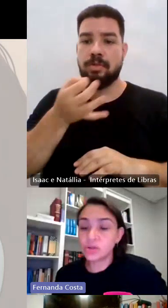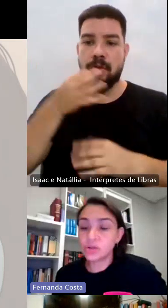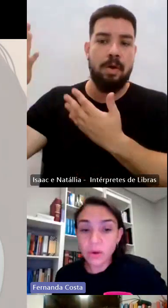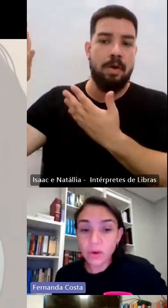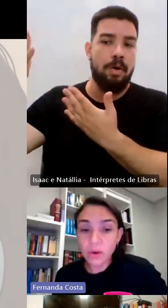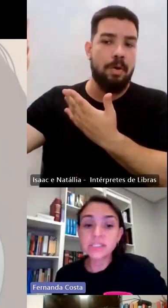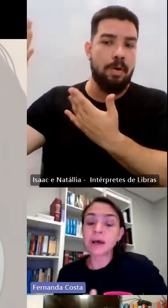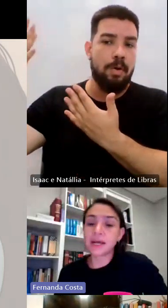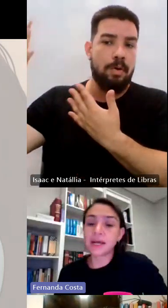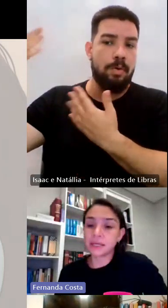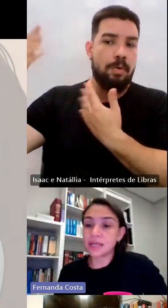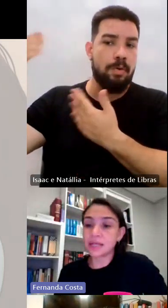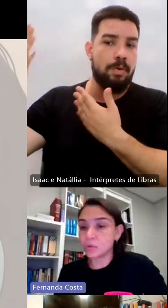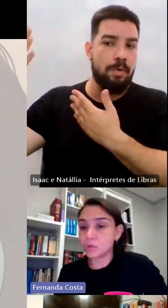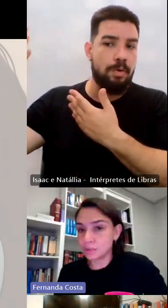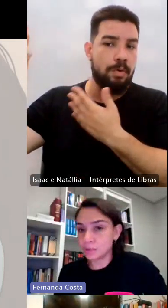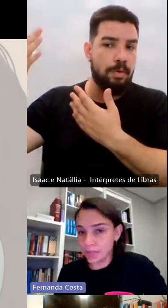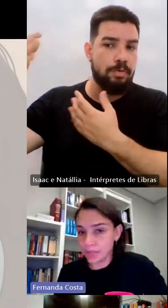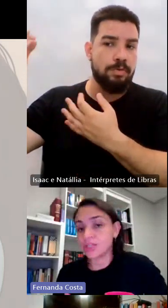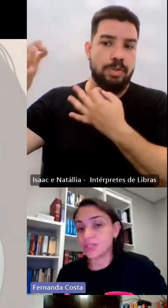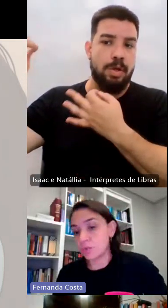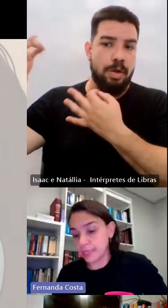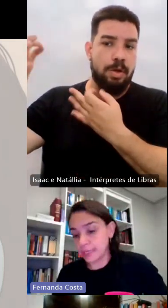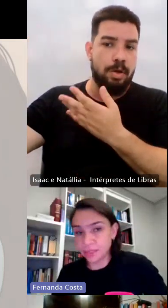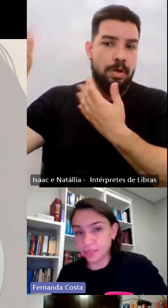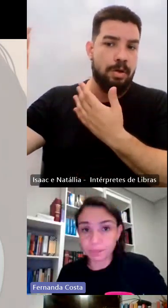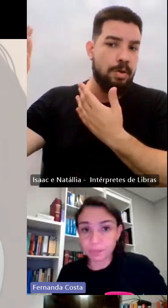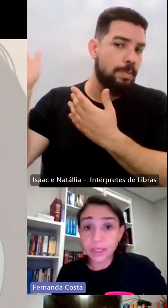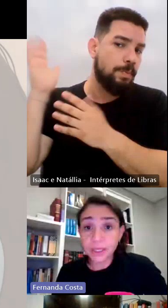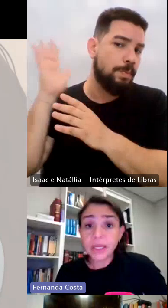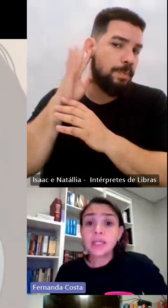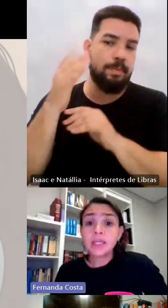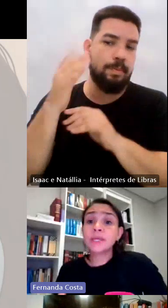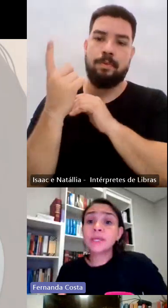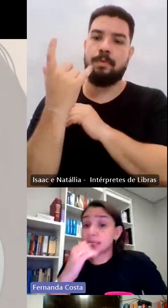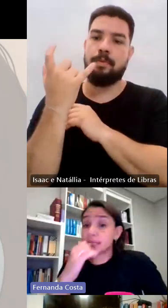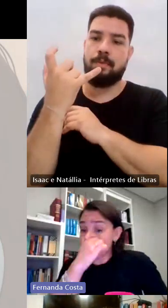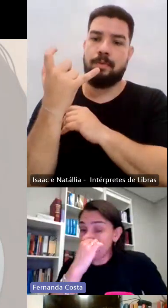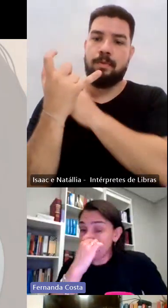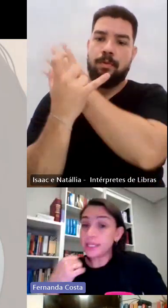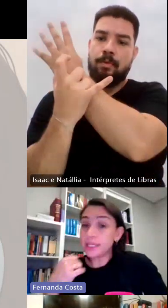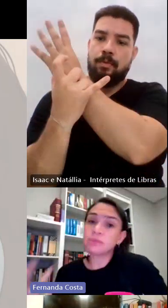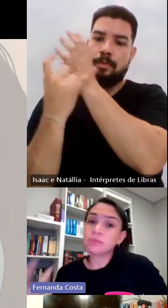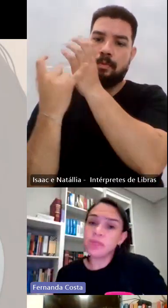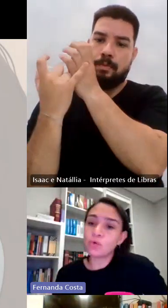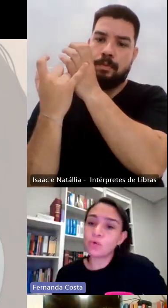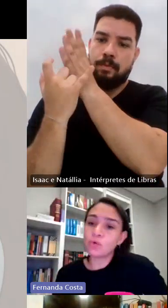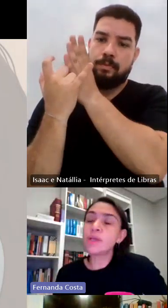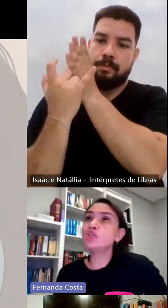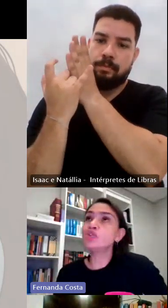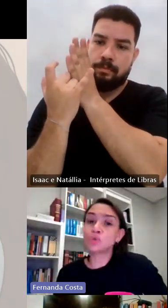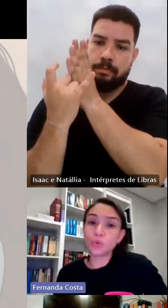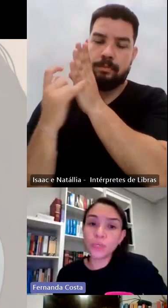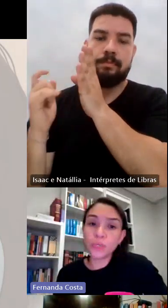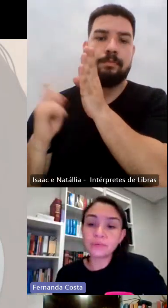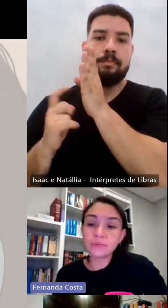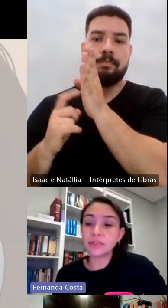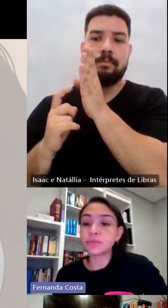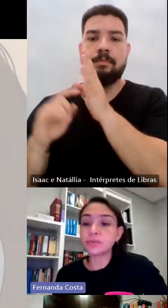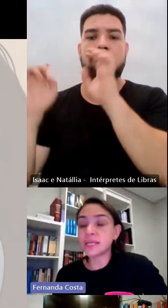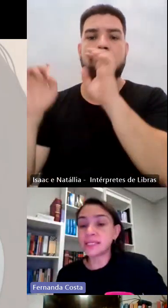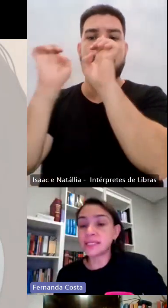as ondas sonoras para a segunda parte, que é a orelha média. E o que eu tenho como